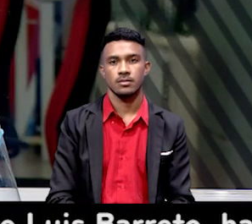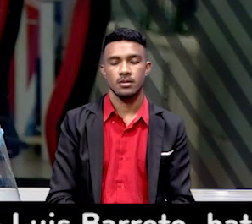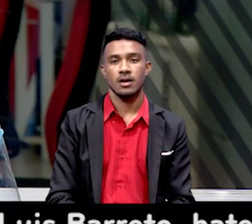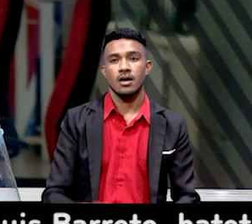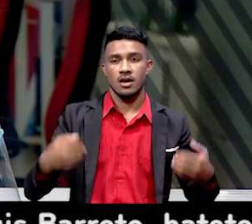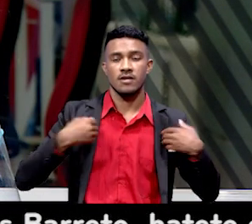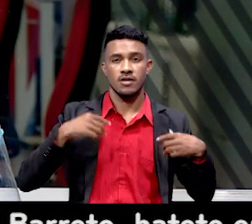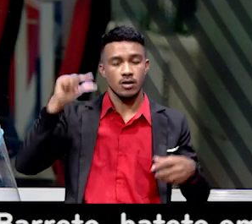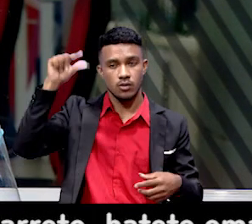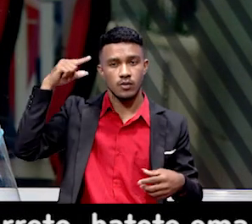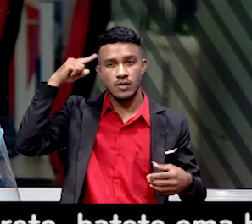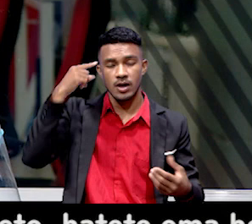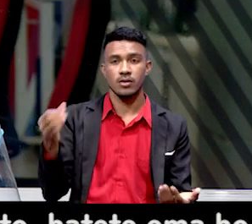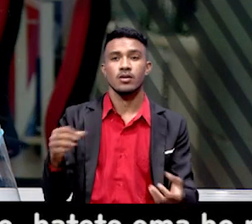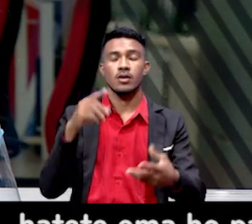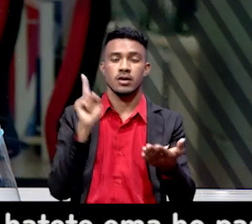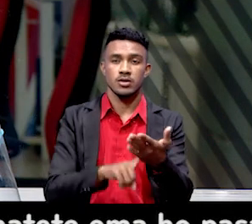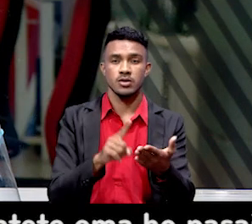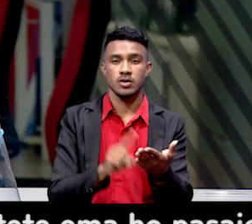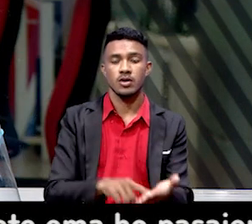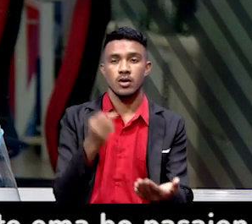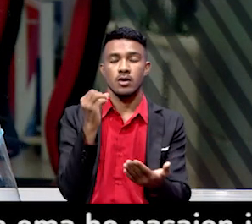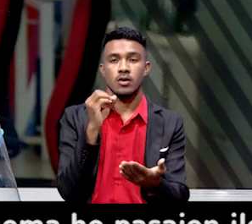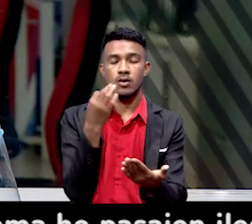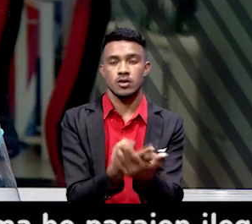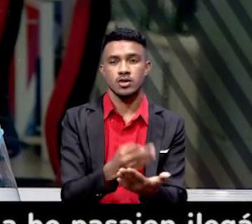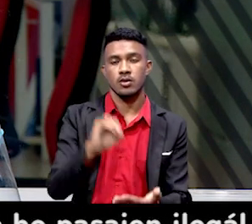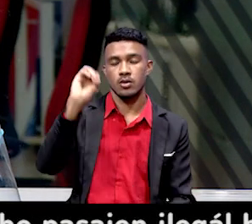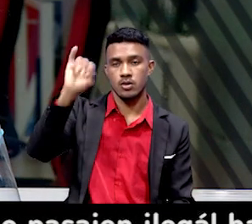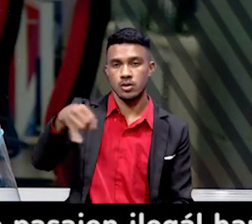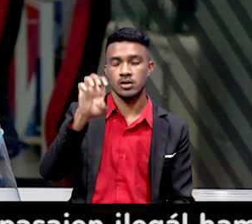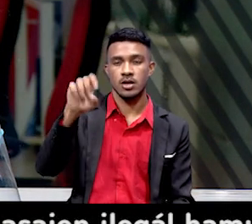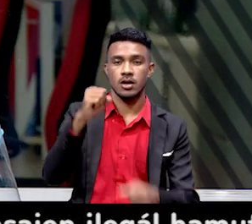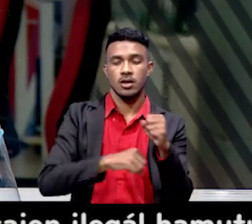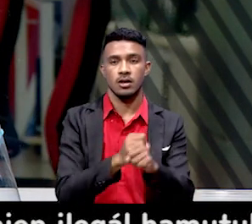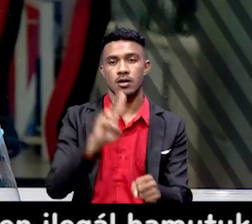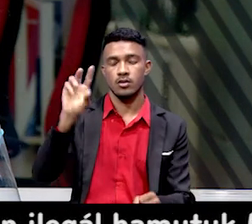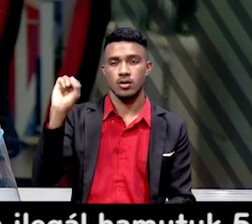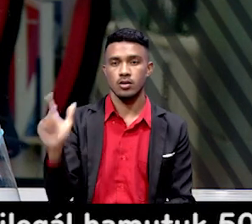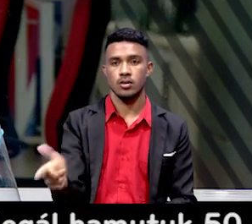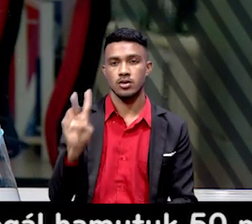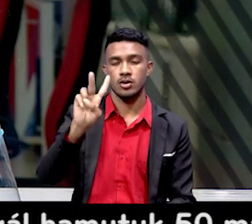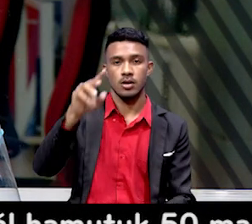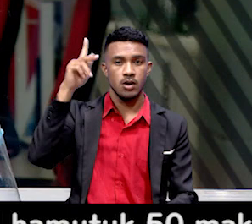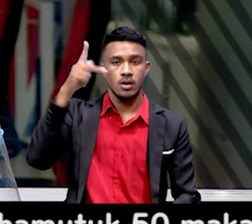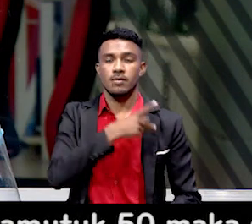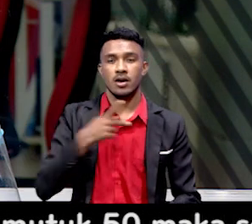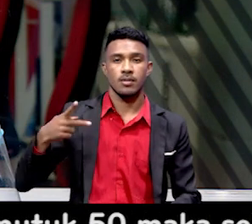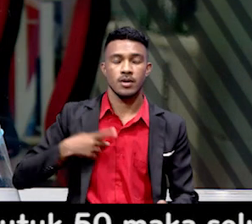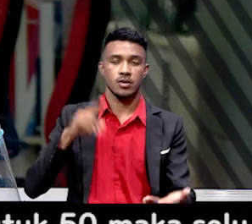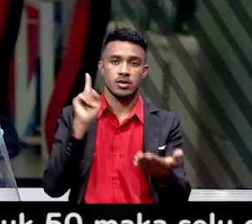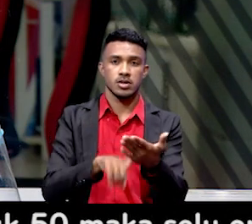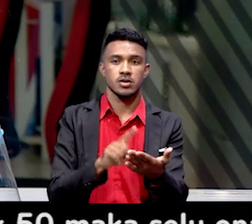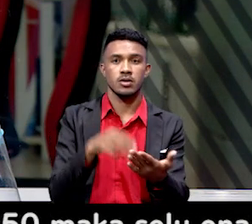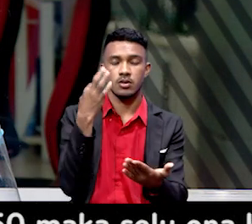Hafuin Governo submete Orçamento Geral Estado Tinangrehonrua, Rua Nolo Resenrua, Parlamento Rahu Processo Discussão,